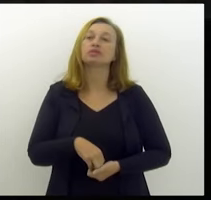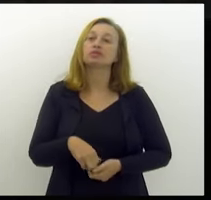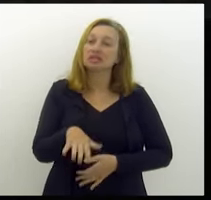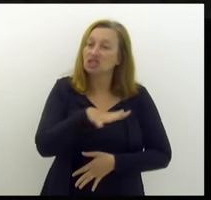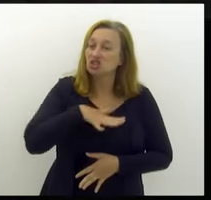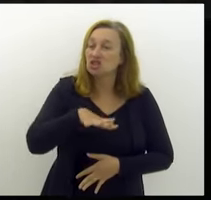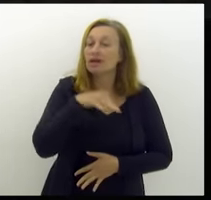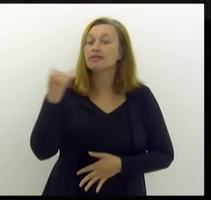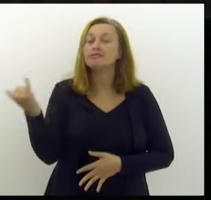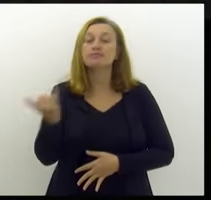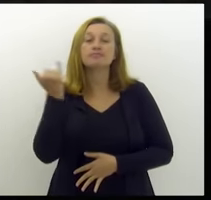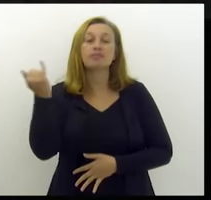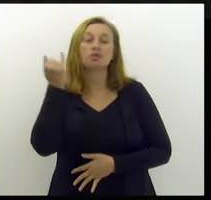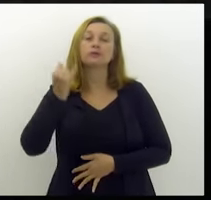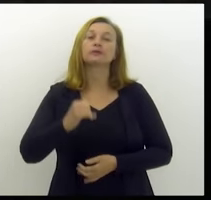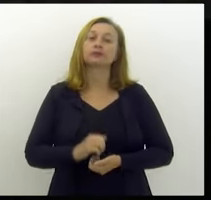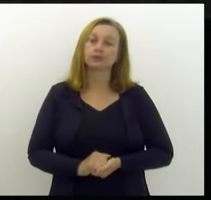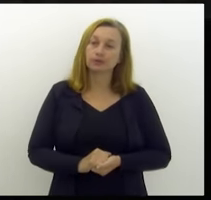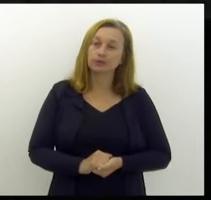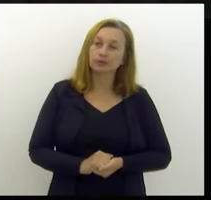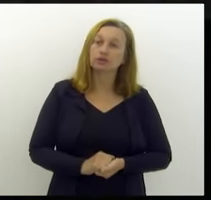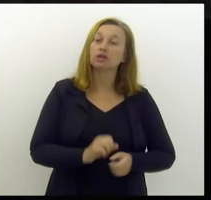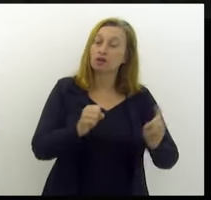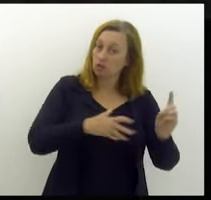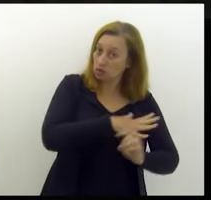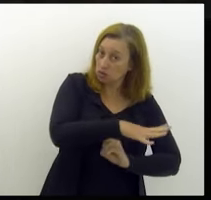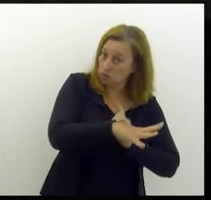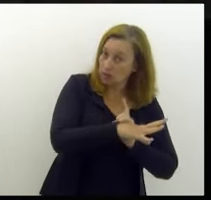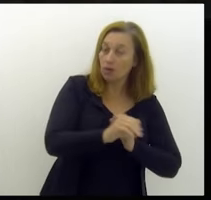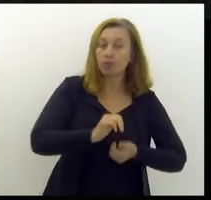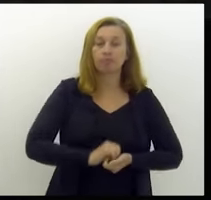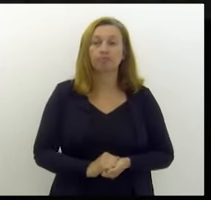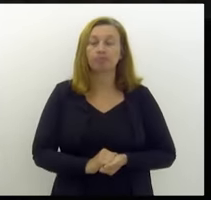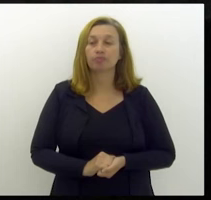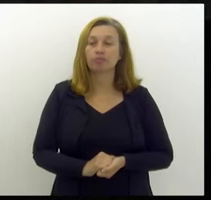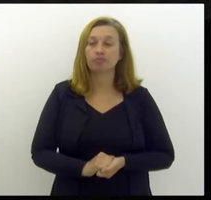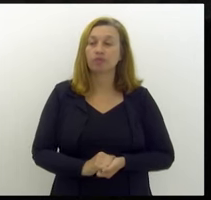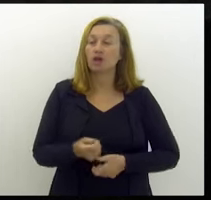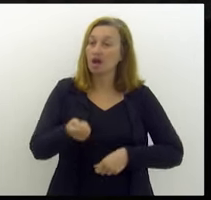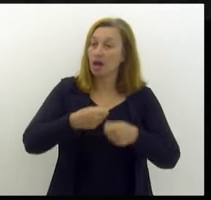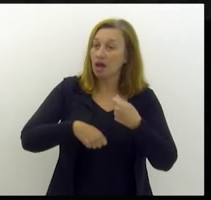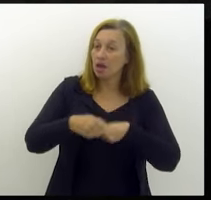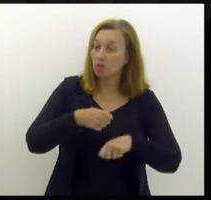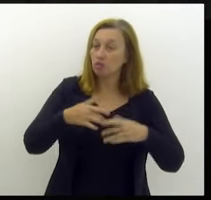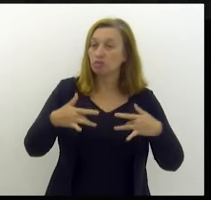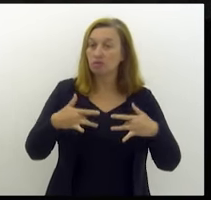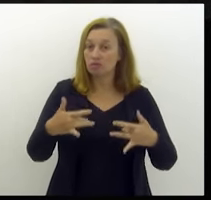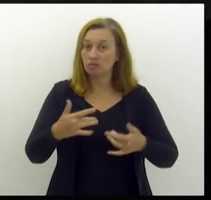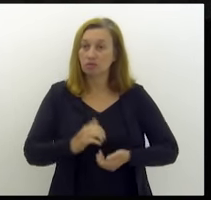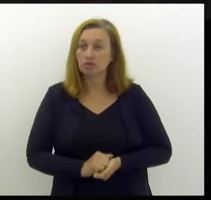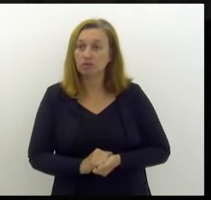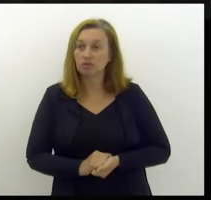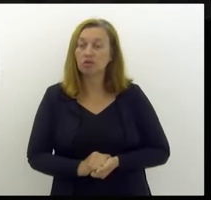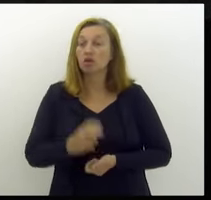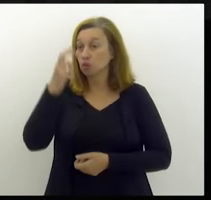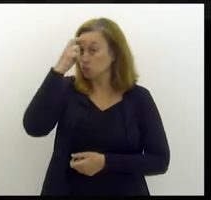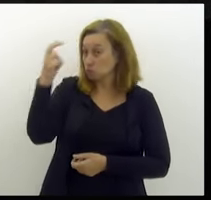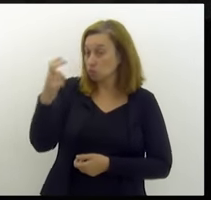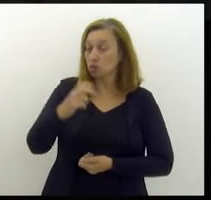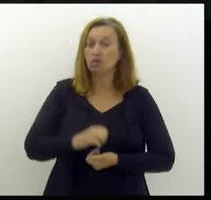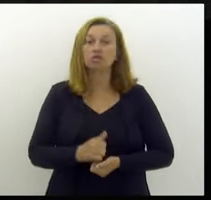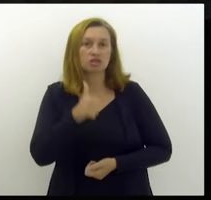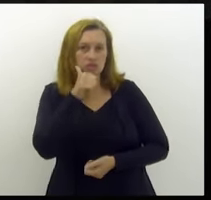áreas importantes como Assistência Social de fomento a economia Popular da Cultura